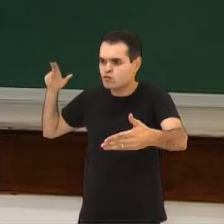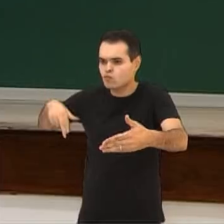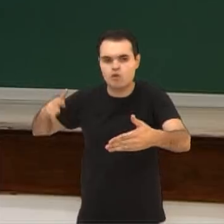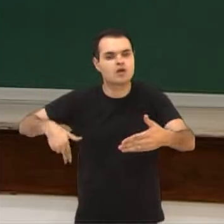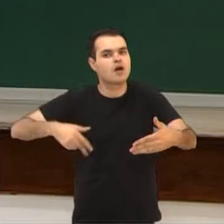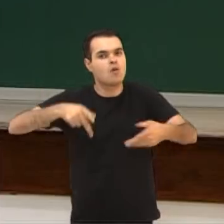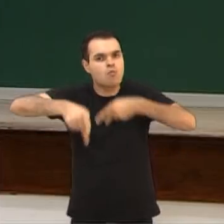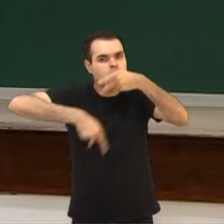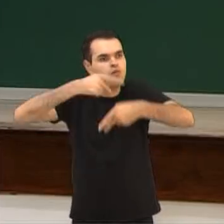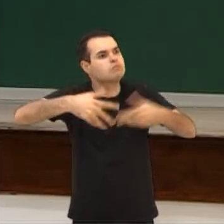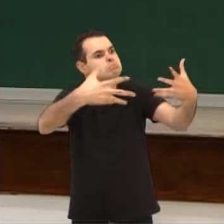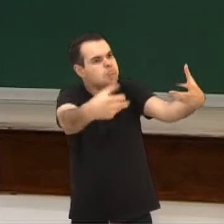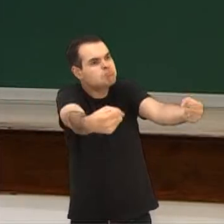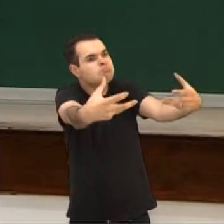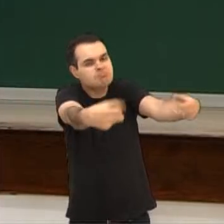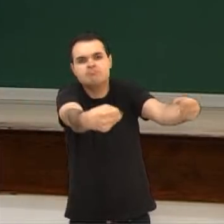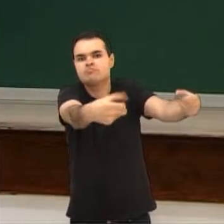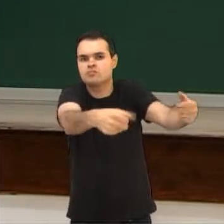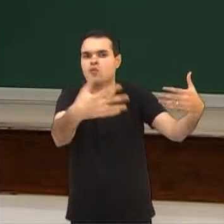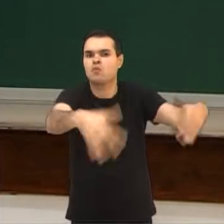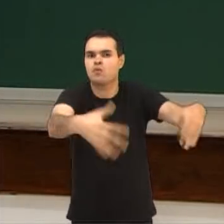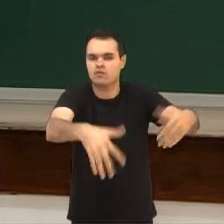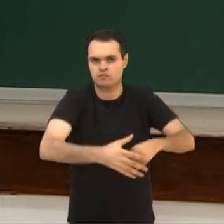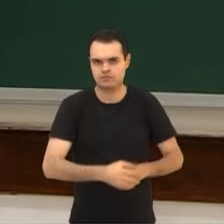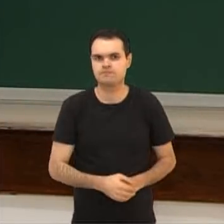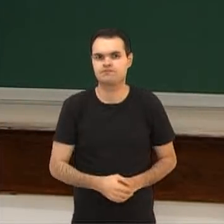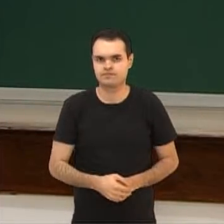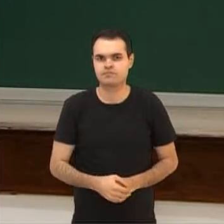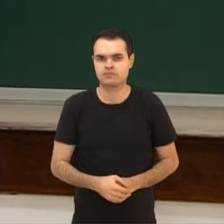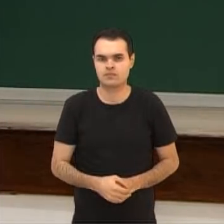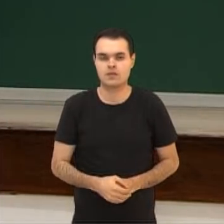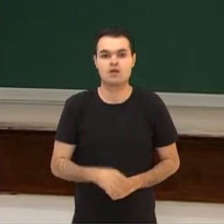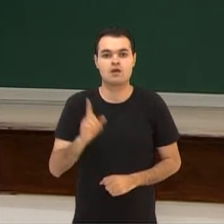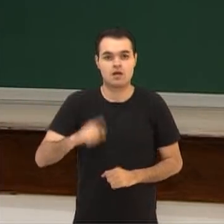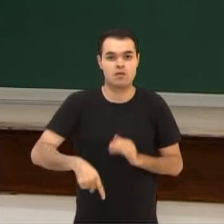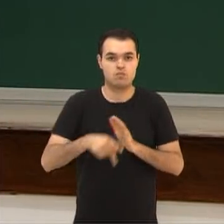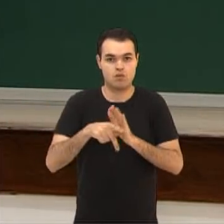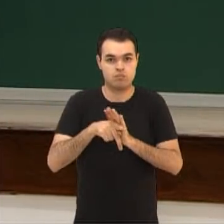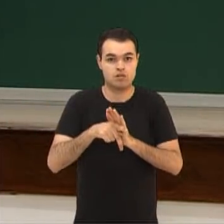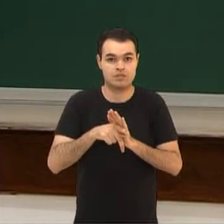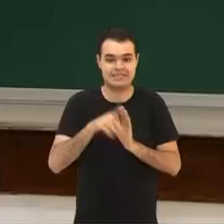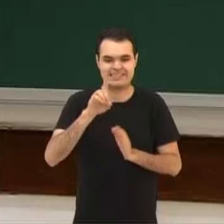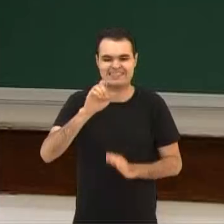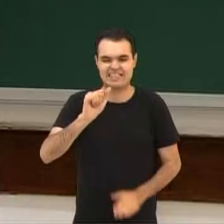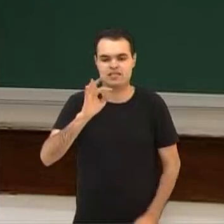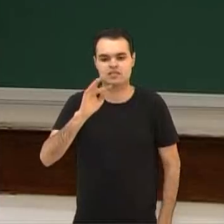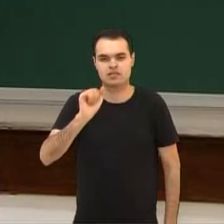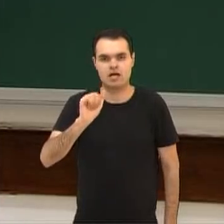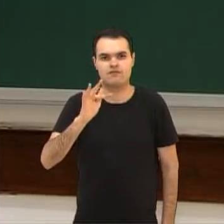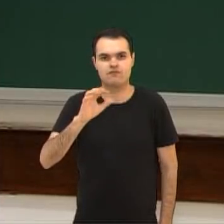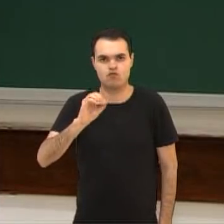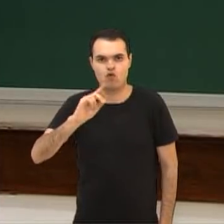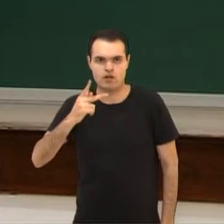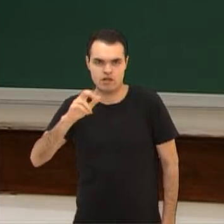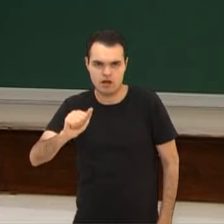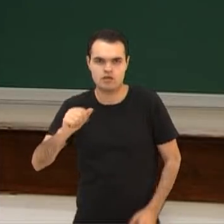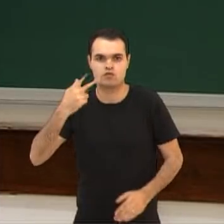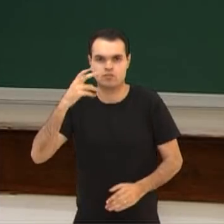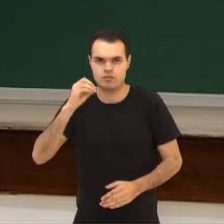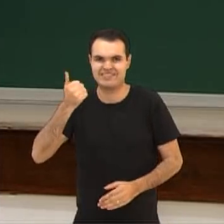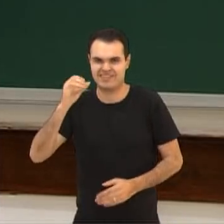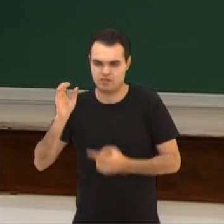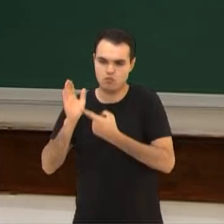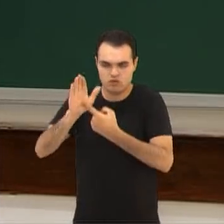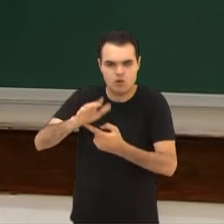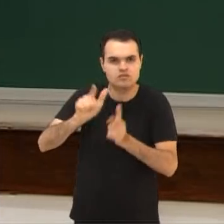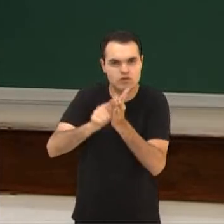popular ao final do mandato quanto ele. Segundo mediu o Instituto de Pesquisas Datafolha, em 2010, no final do governo